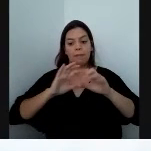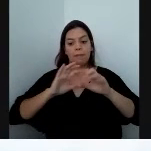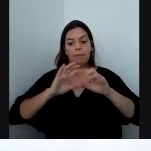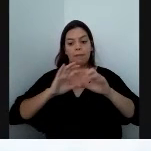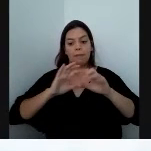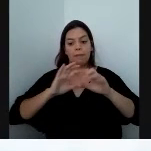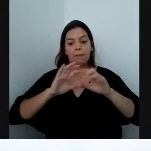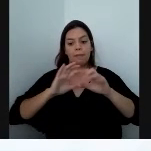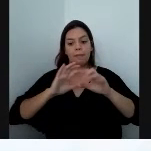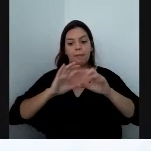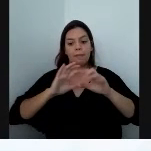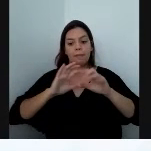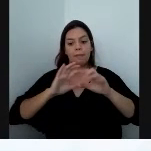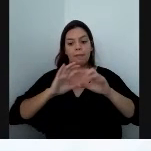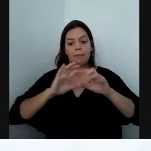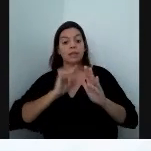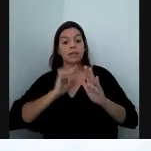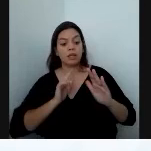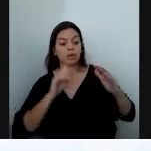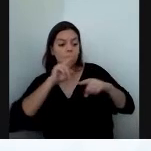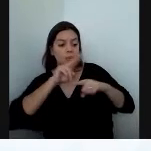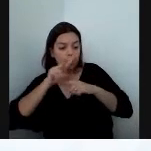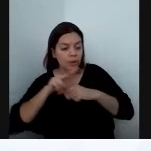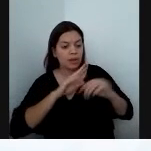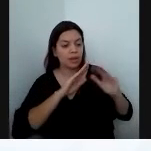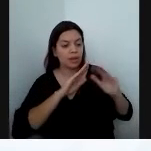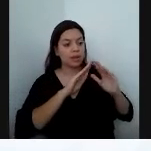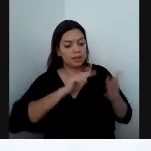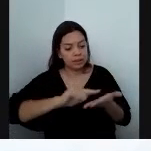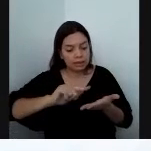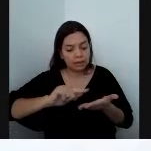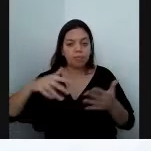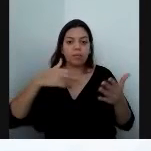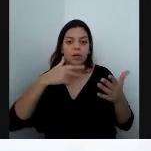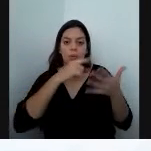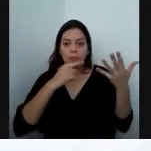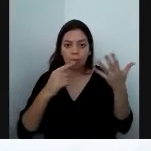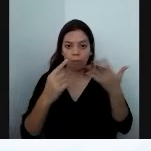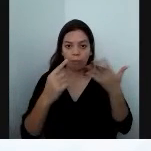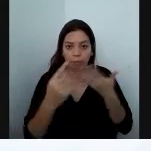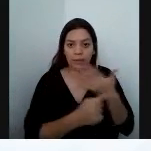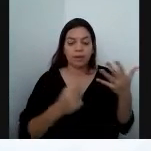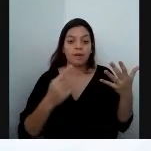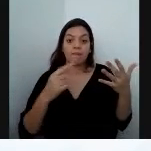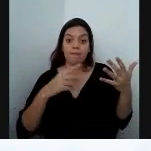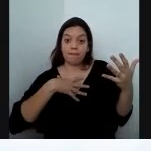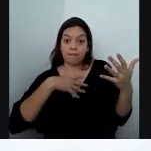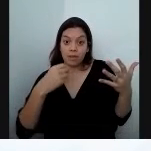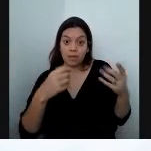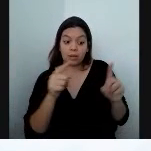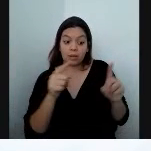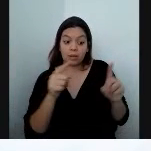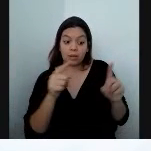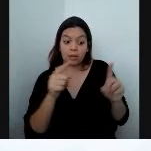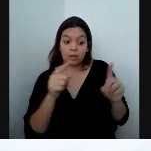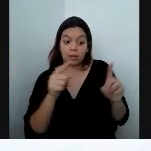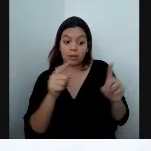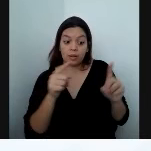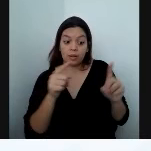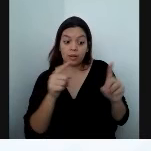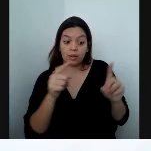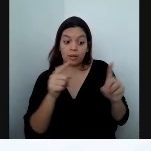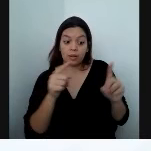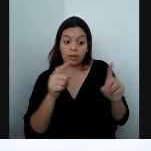tem os filhos, tem, por causa da pandemia, por causa da quarentena, então vai ter que lidar com essas questões. Mas as negociações falam